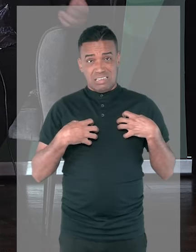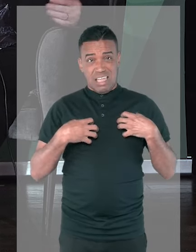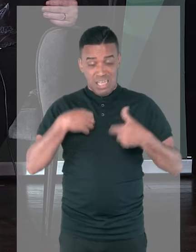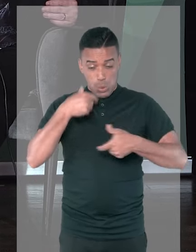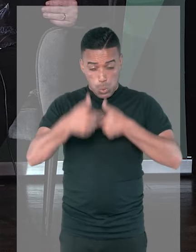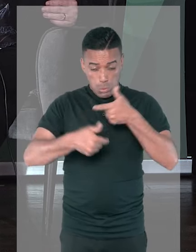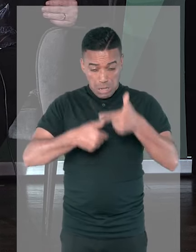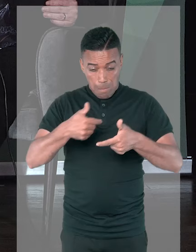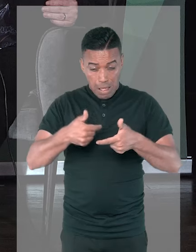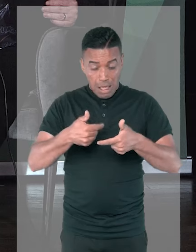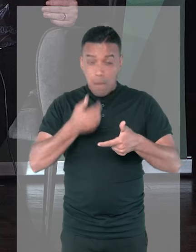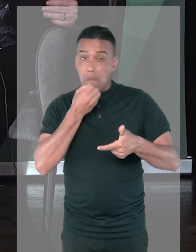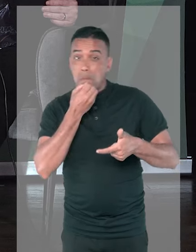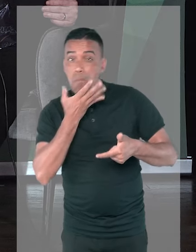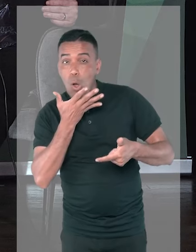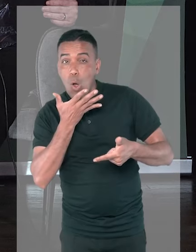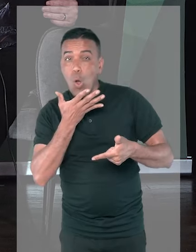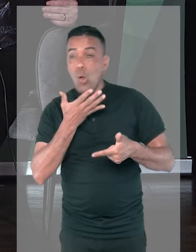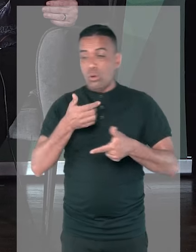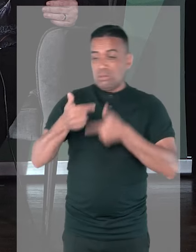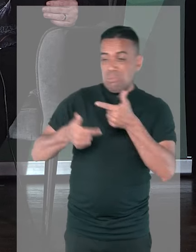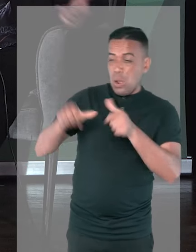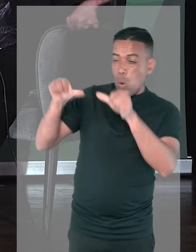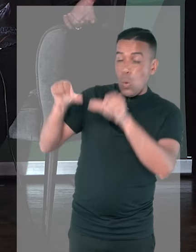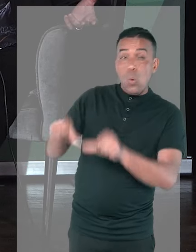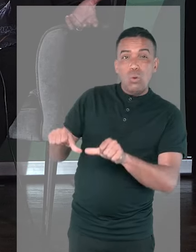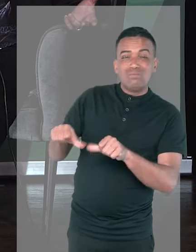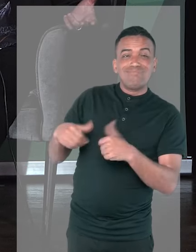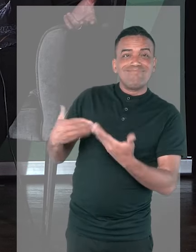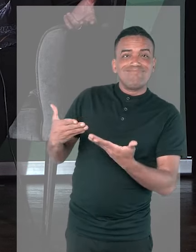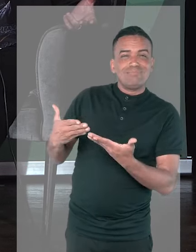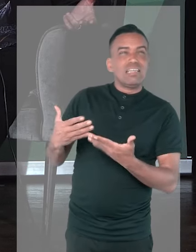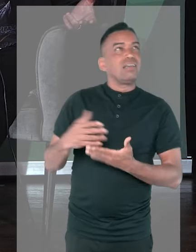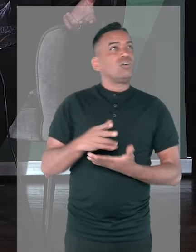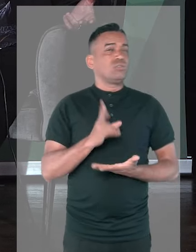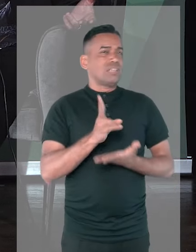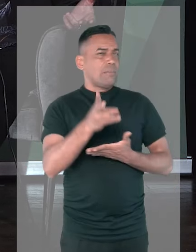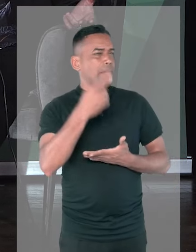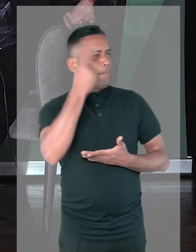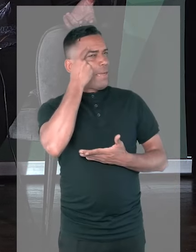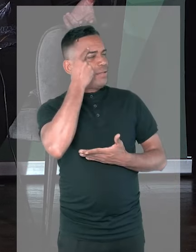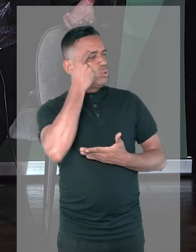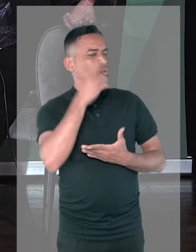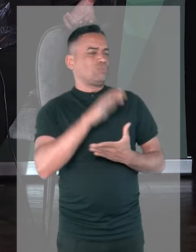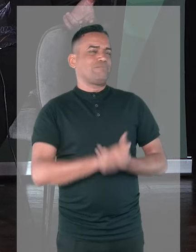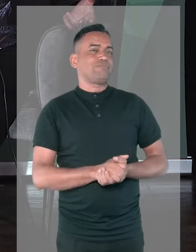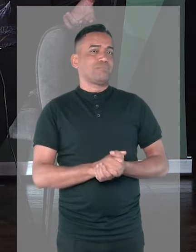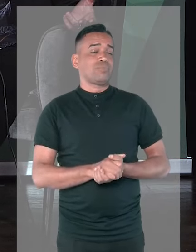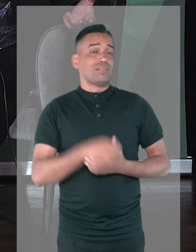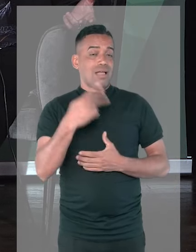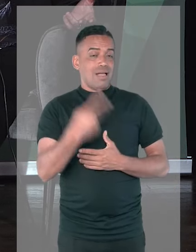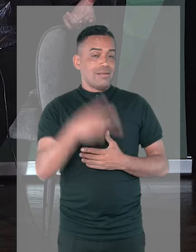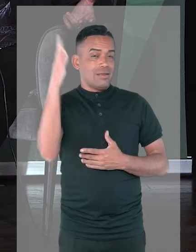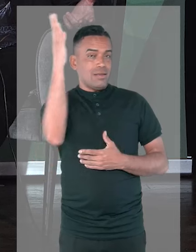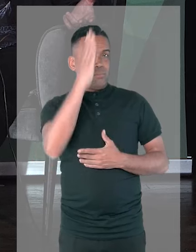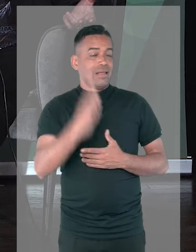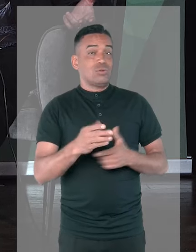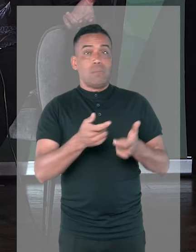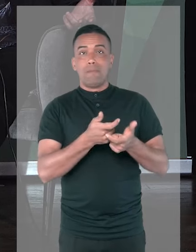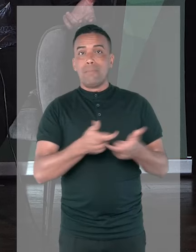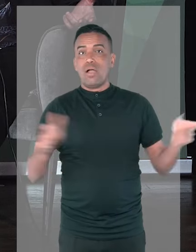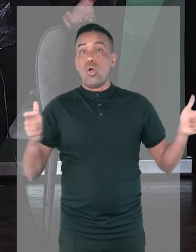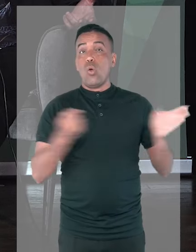condenável? Não é condenável, né? Eu sempre gosto de pensar assim, poxa, o Brasil tem um dos maiores